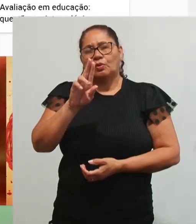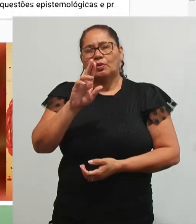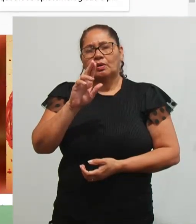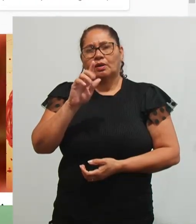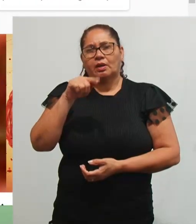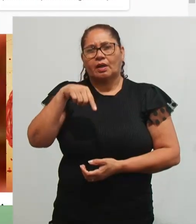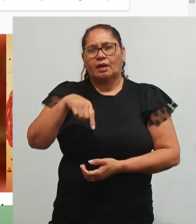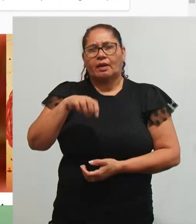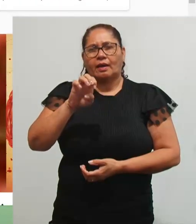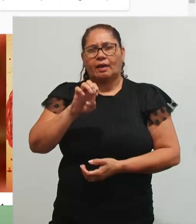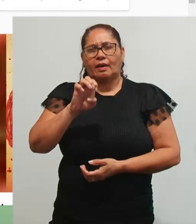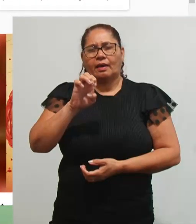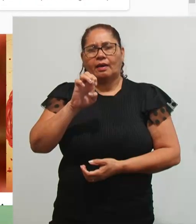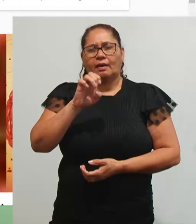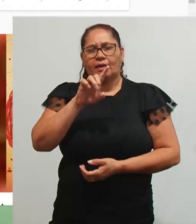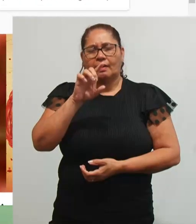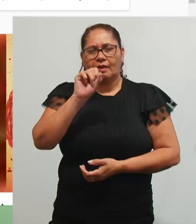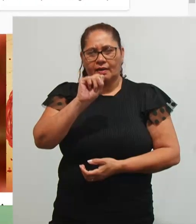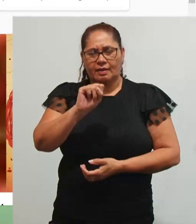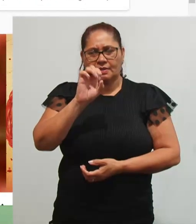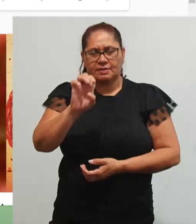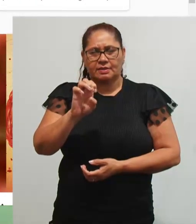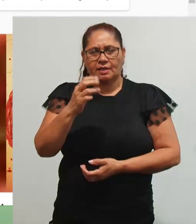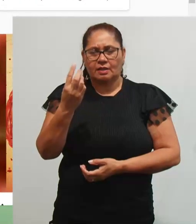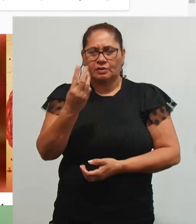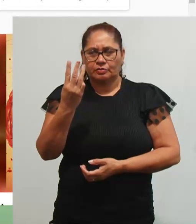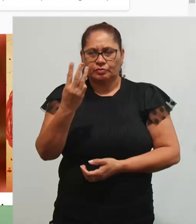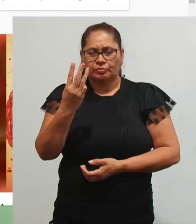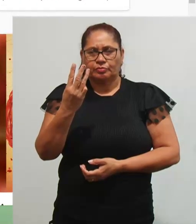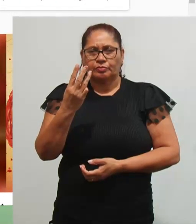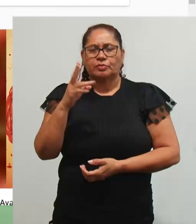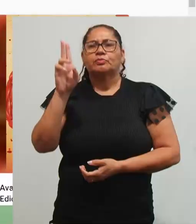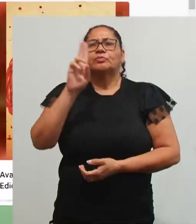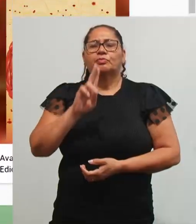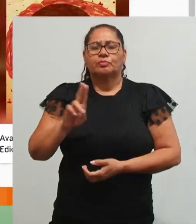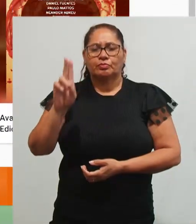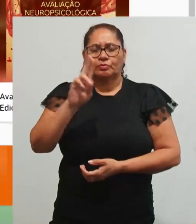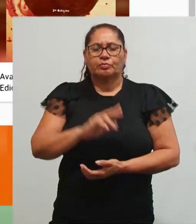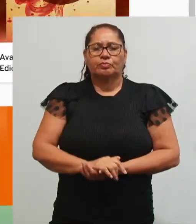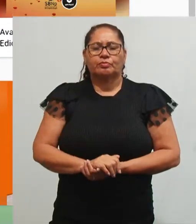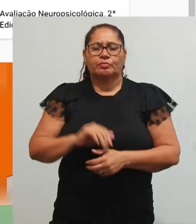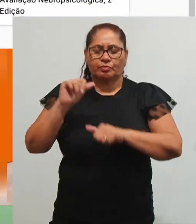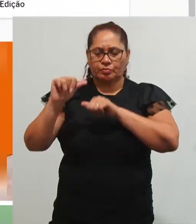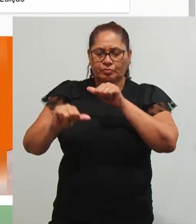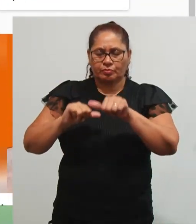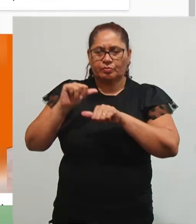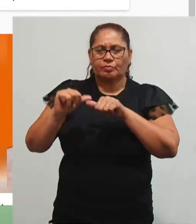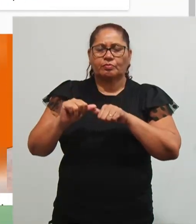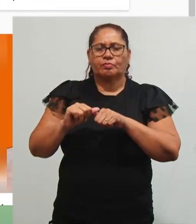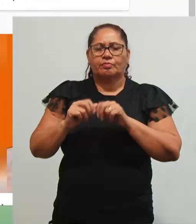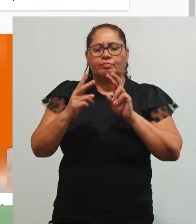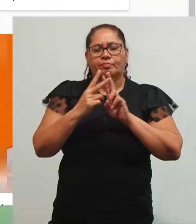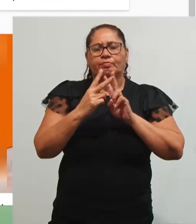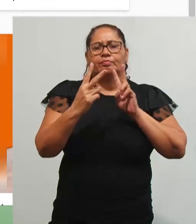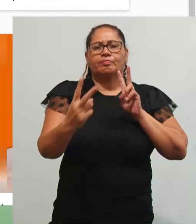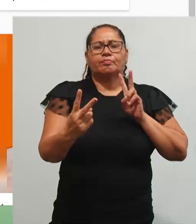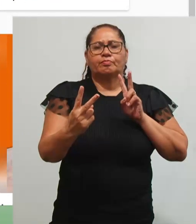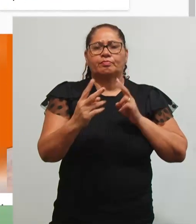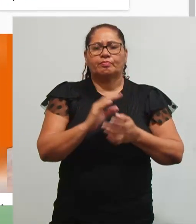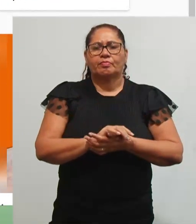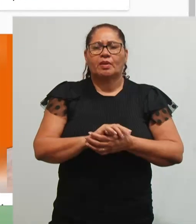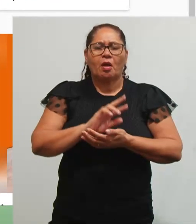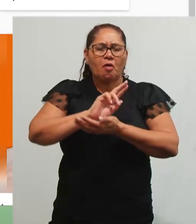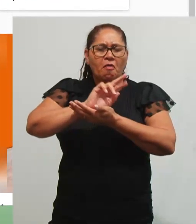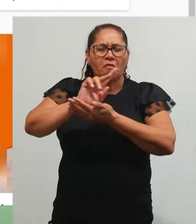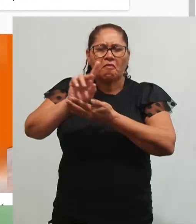nossa jornada. Aliás, 3, todas 3 nós utilizamos. A avaliação na educação à distância e